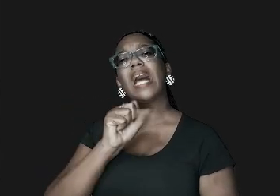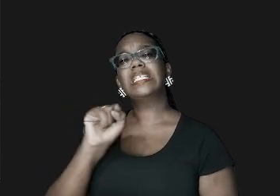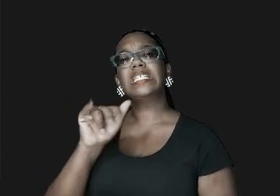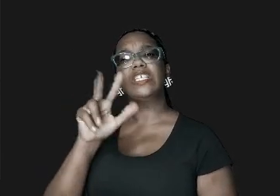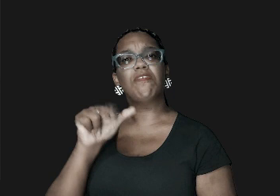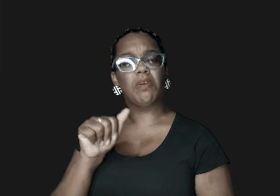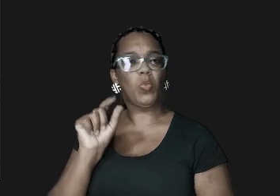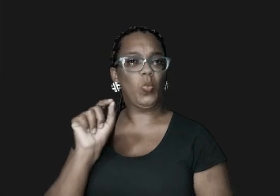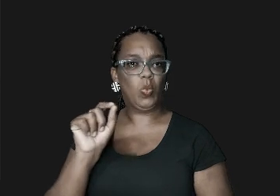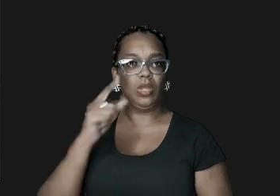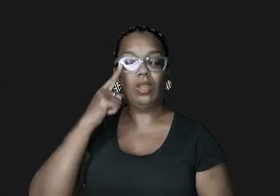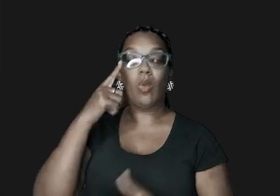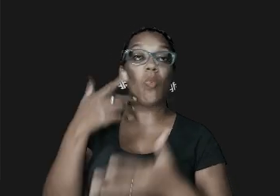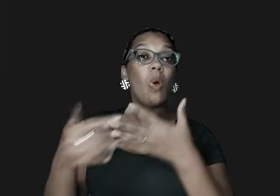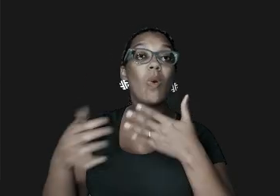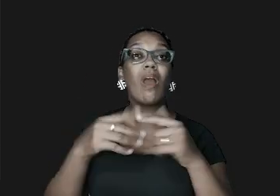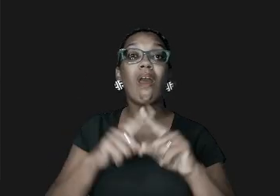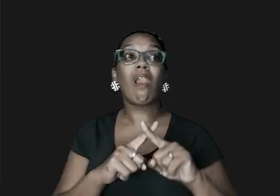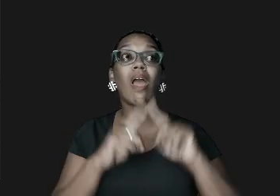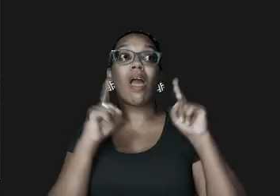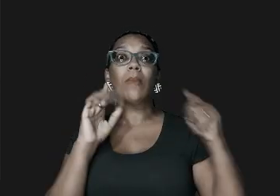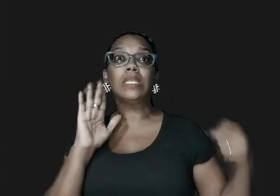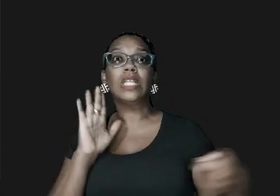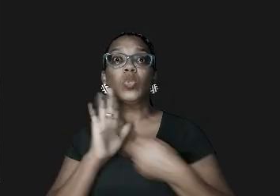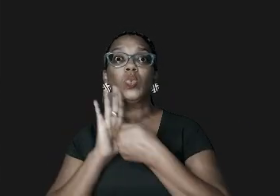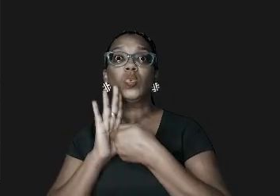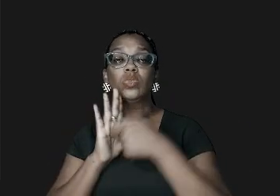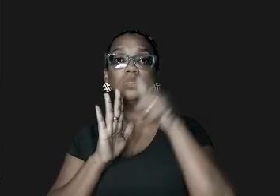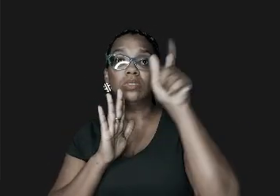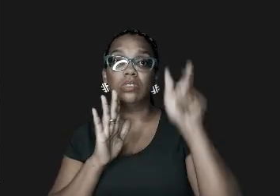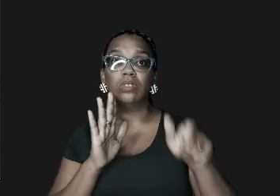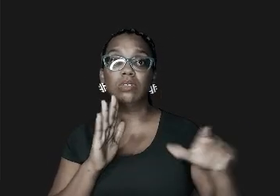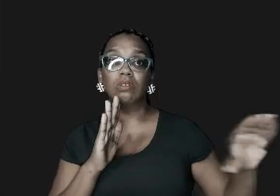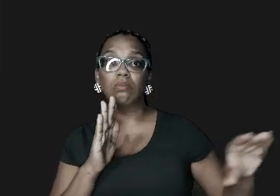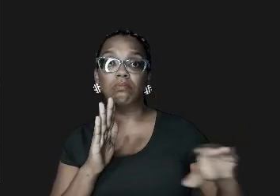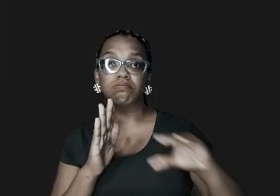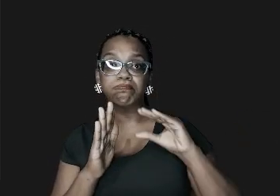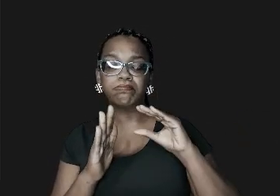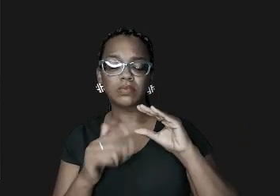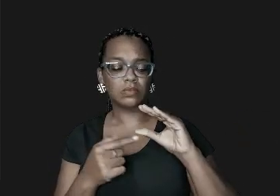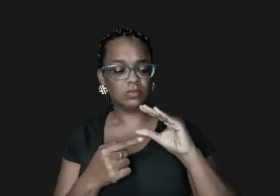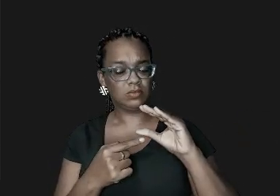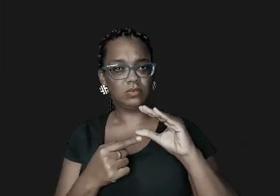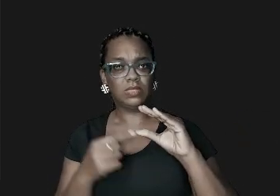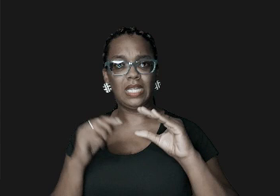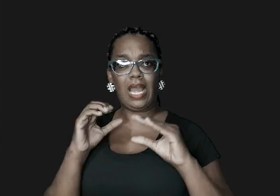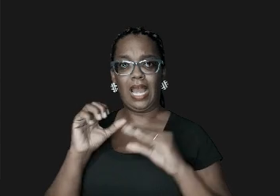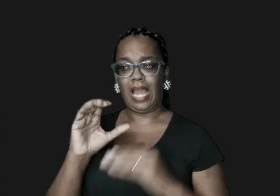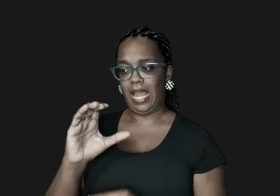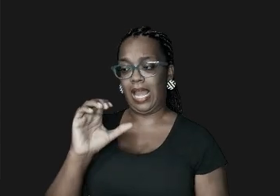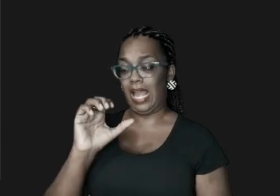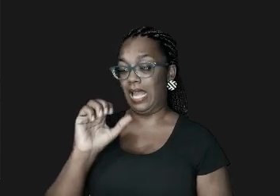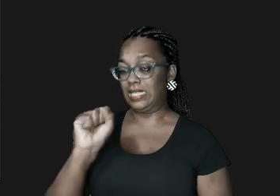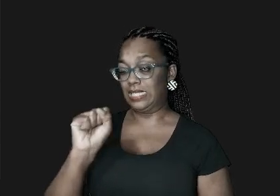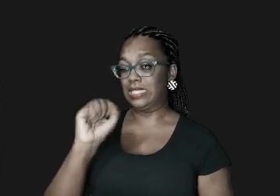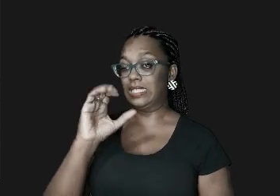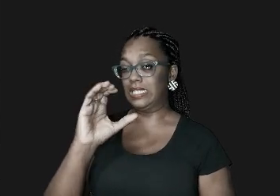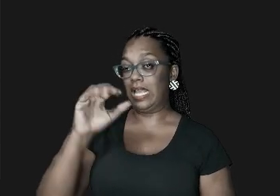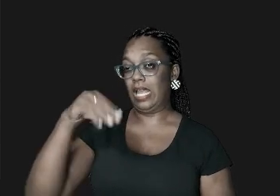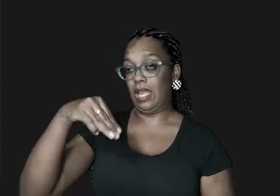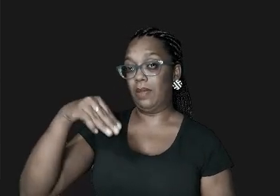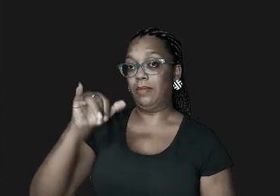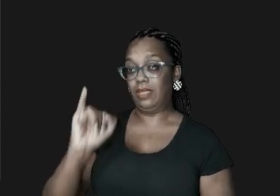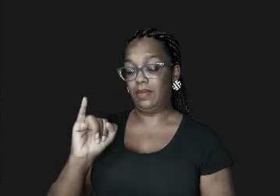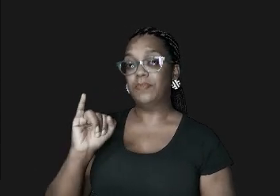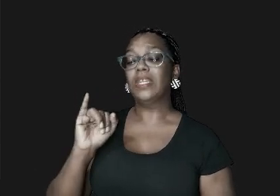a detecção passiva é toda e qualquer reclamação denúncia de participante que chega até